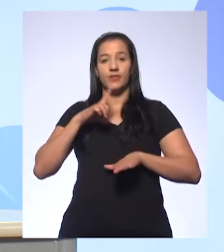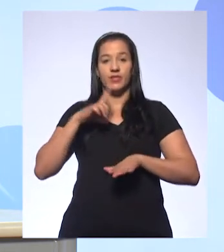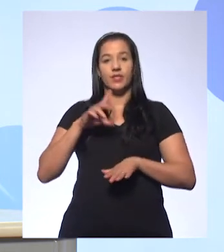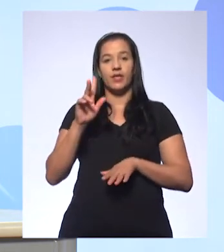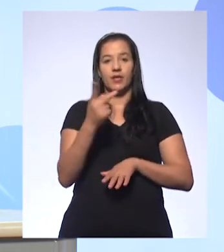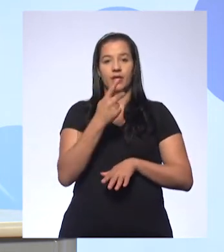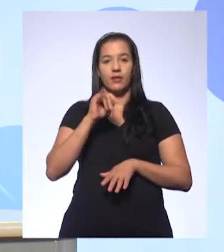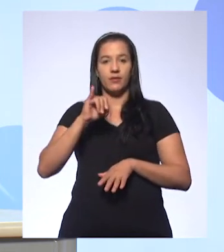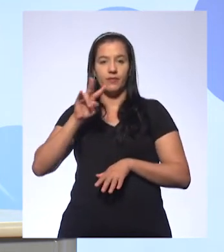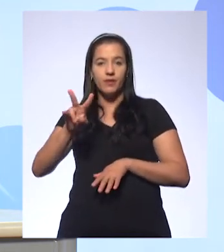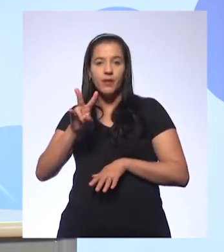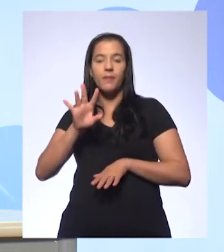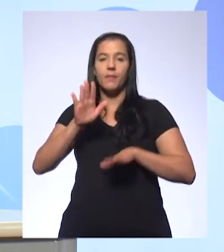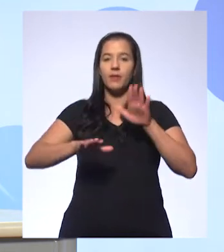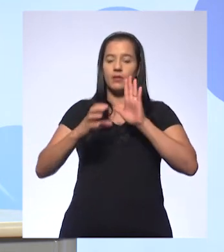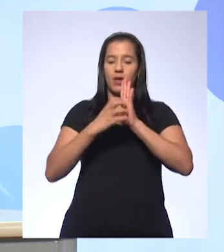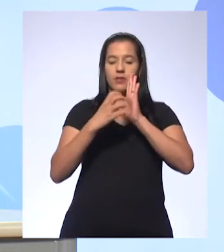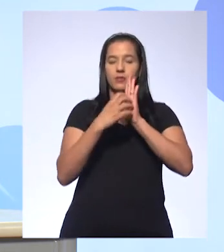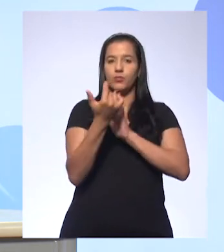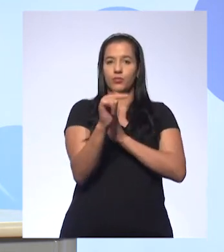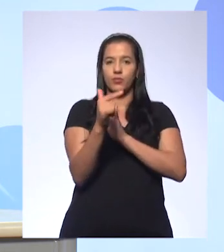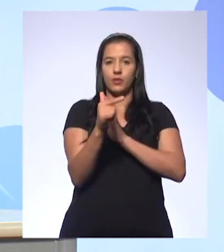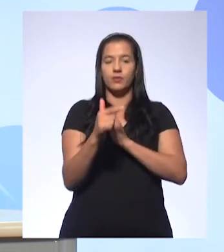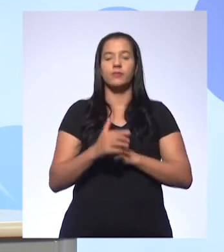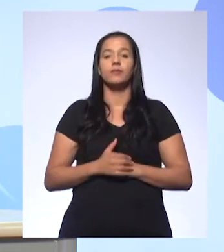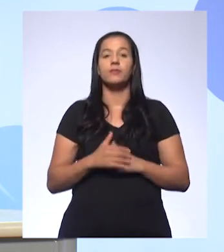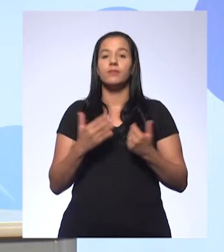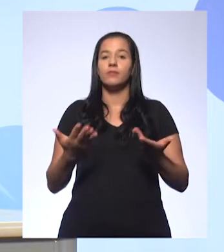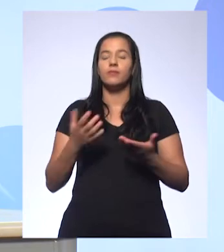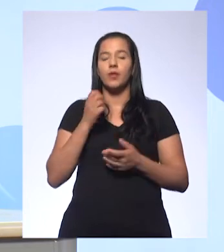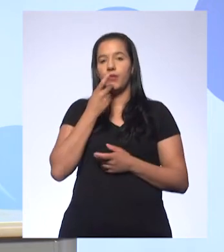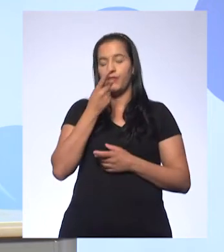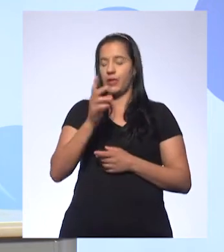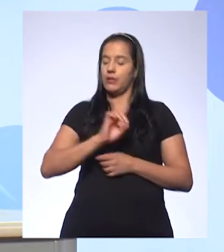mas a resposta aqui foi um redondo não.